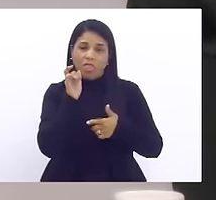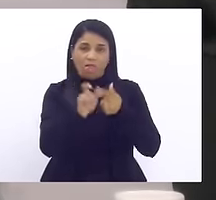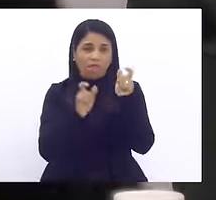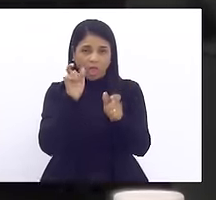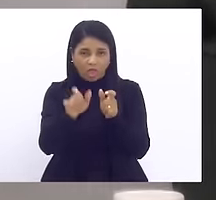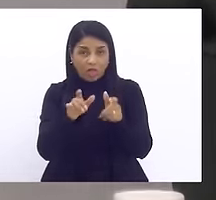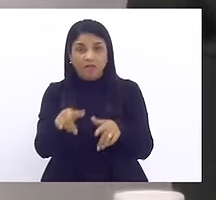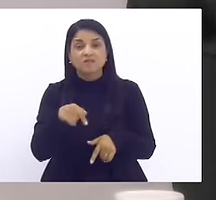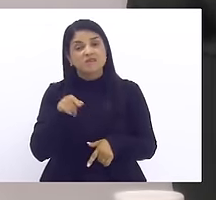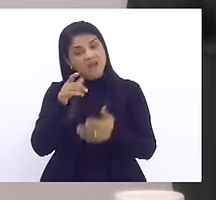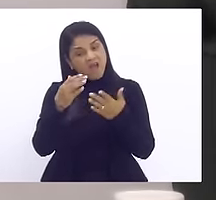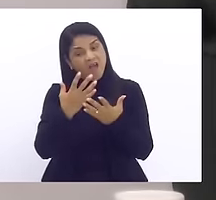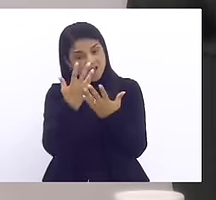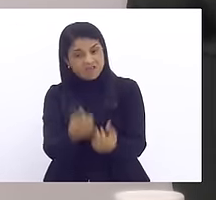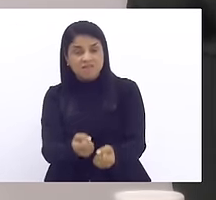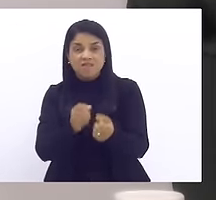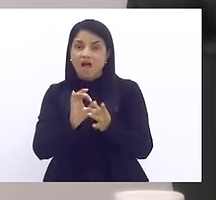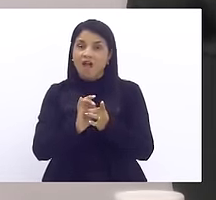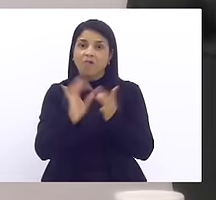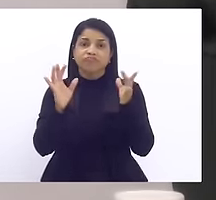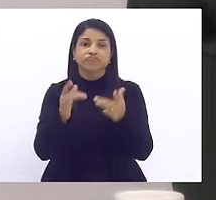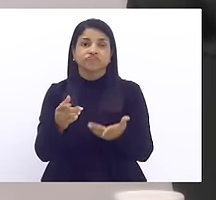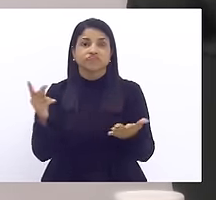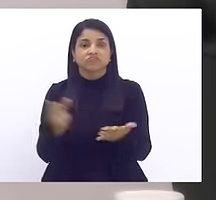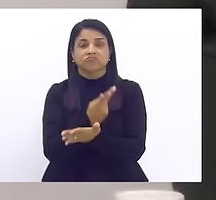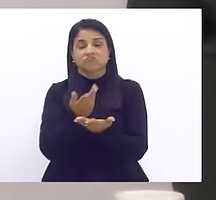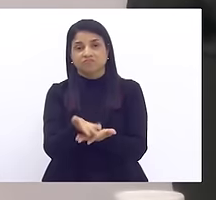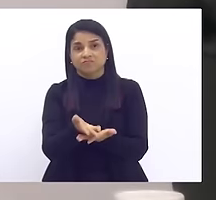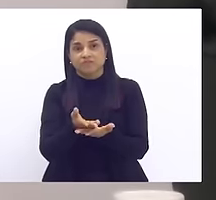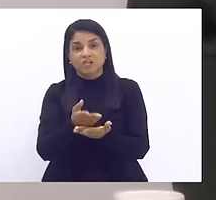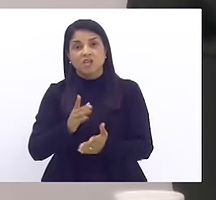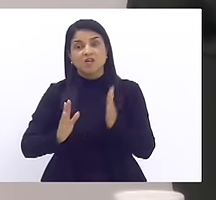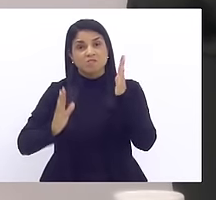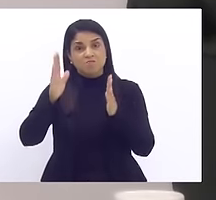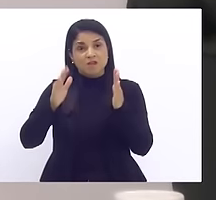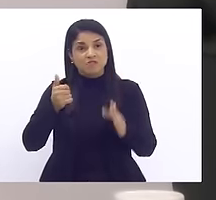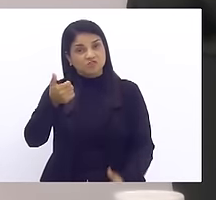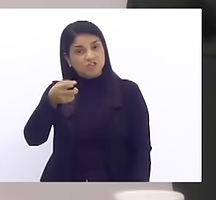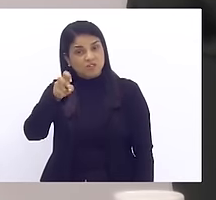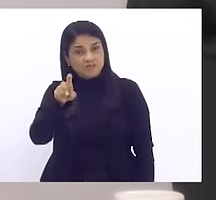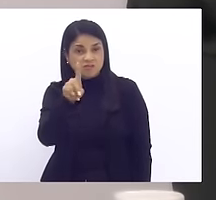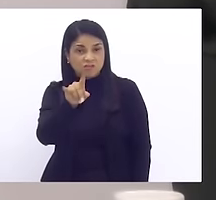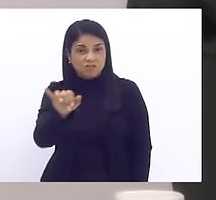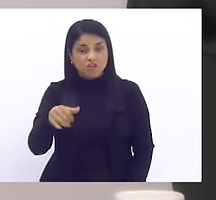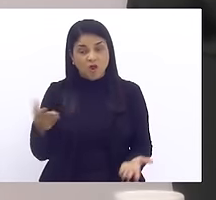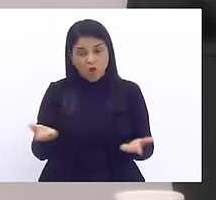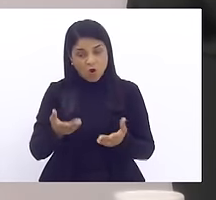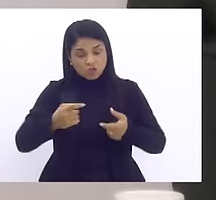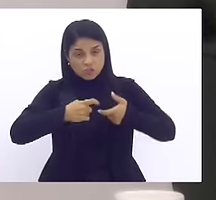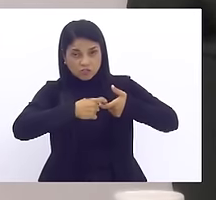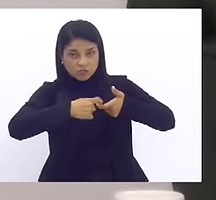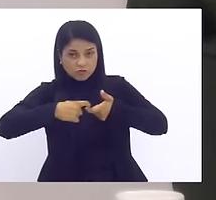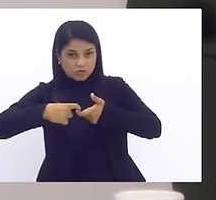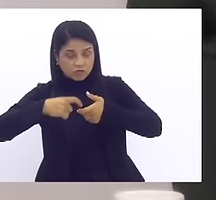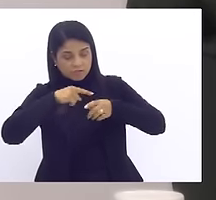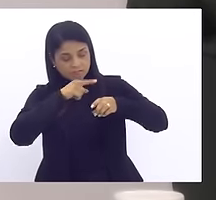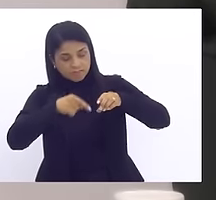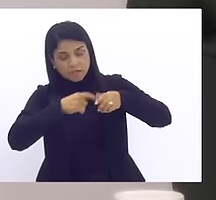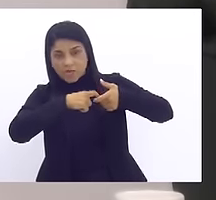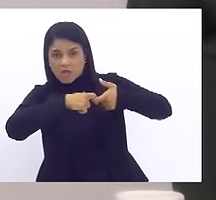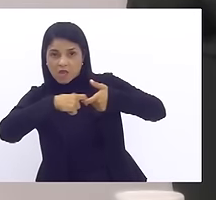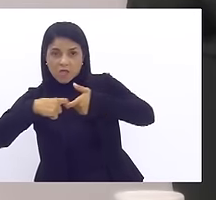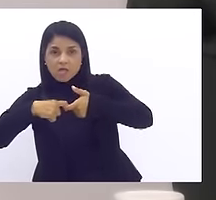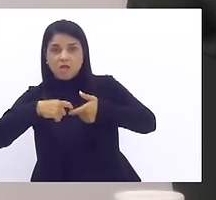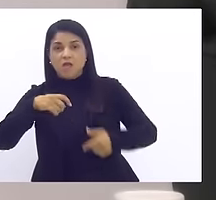permitindo que isso aconteça porque deu um prazo de 15 dias eu estou lhe afirmando hoje tem reboque da pl